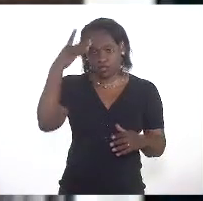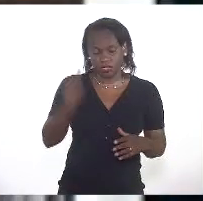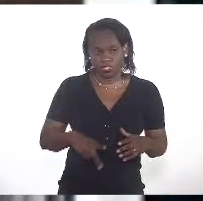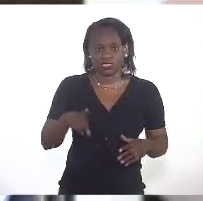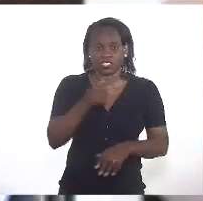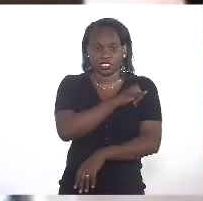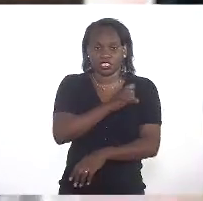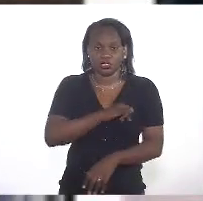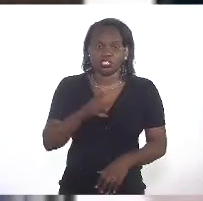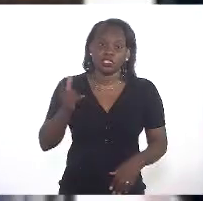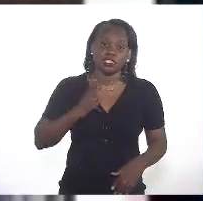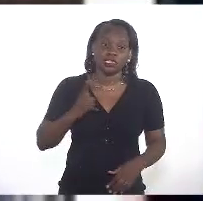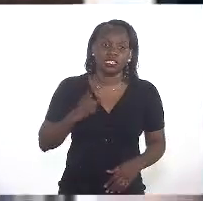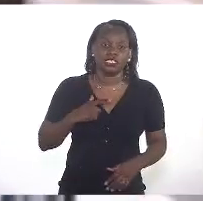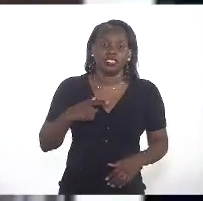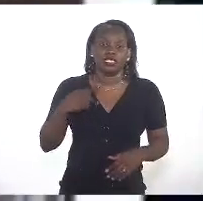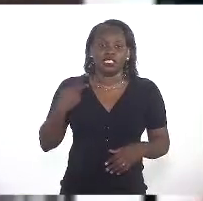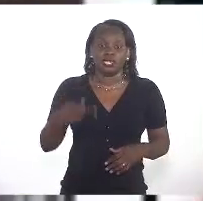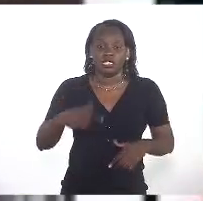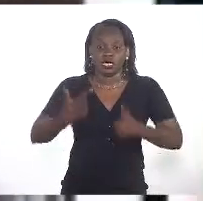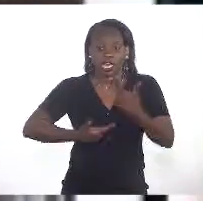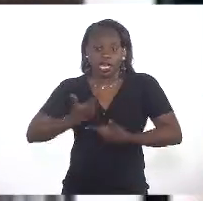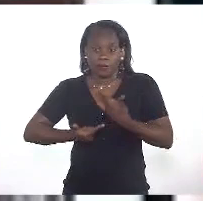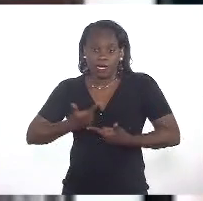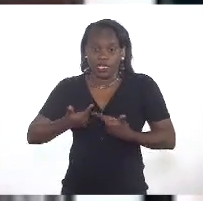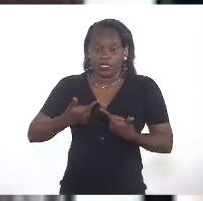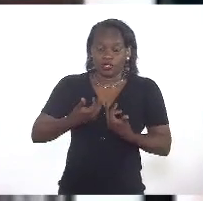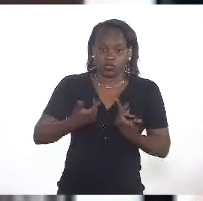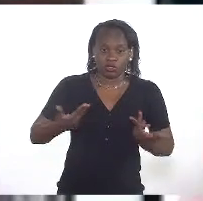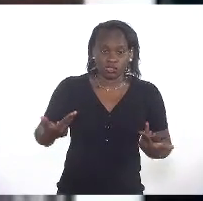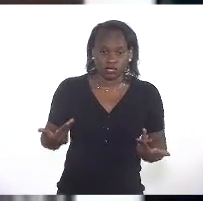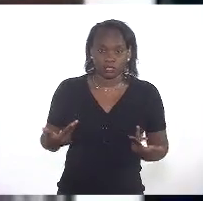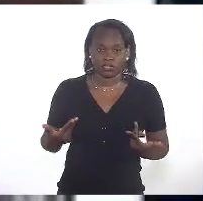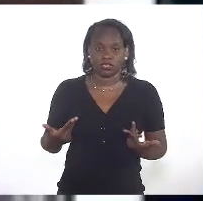que tiveram suas atividades